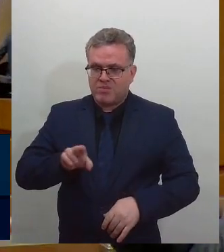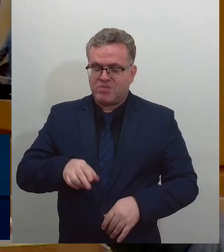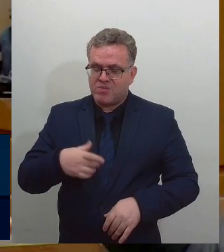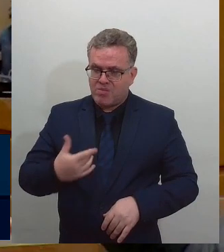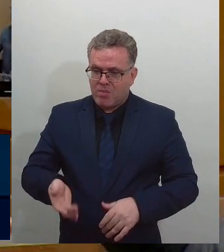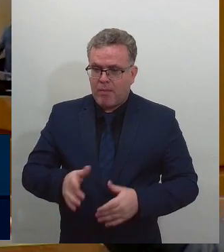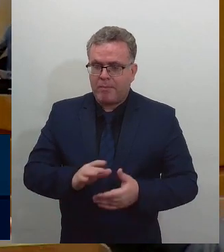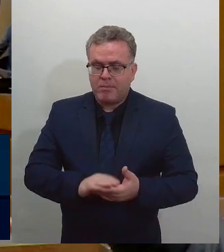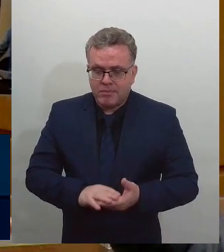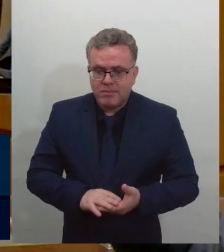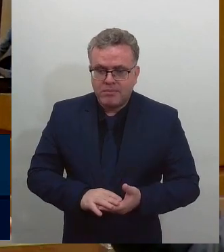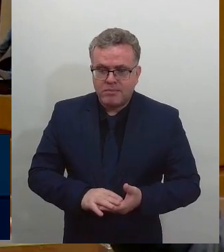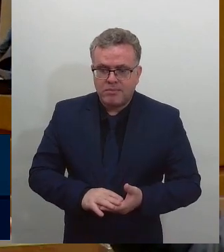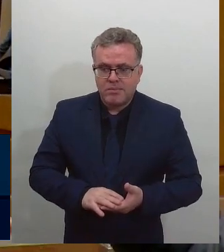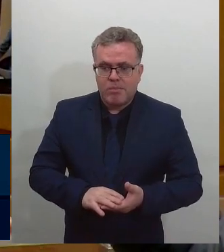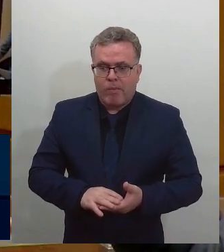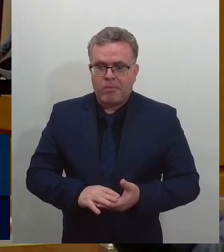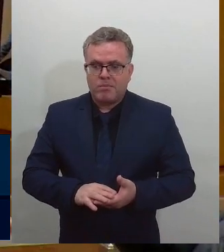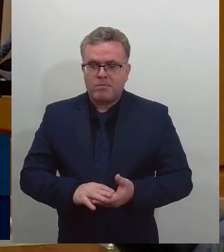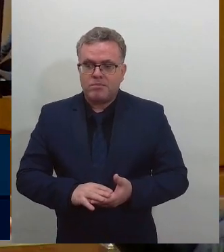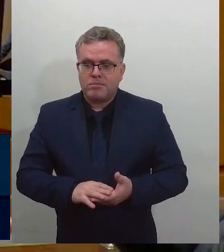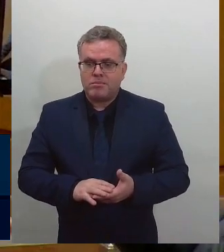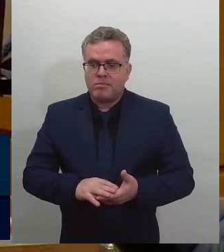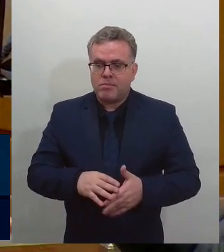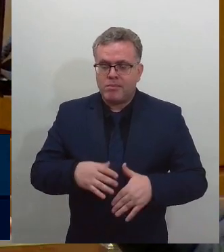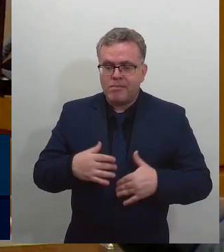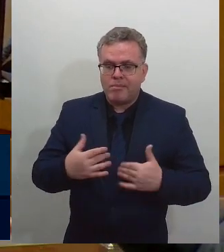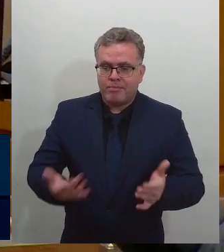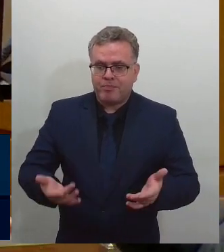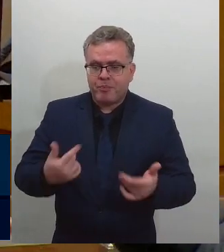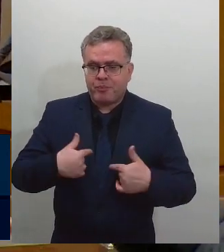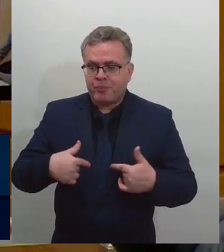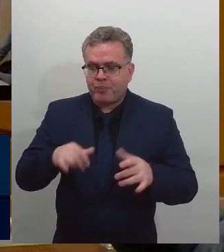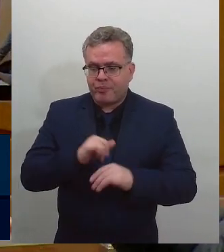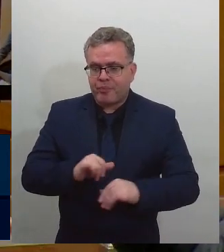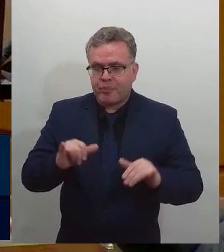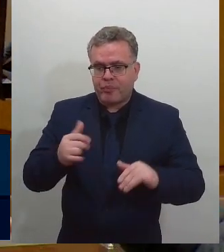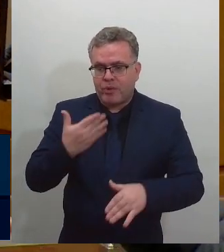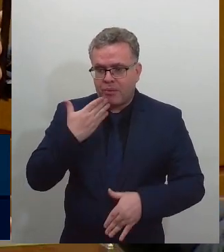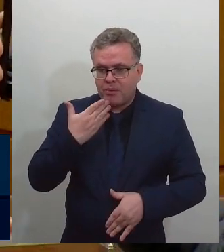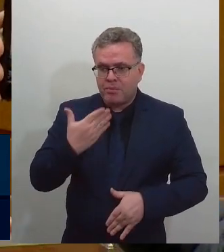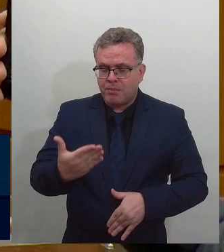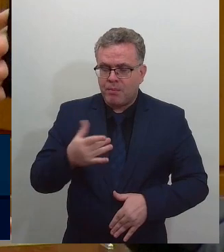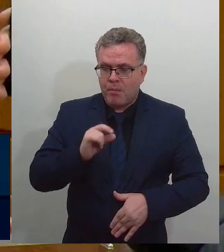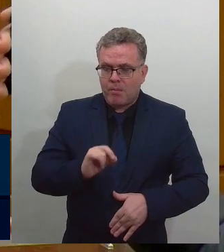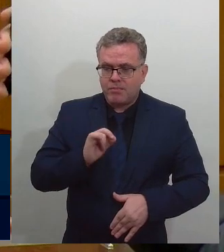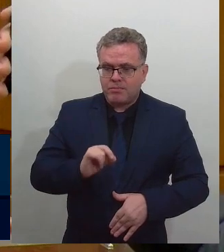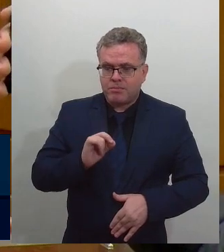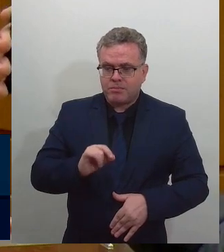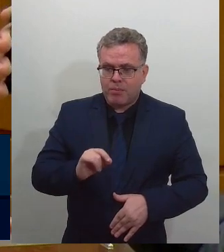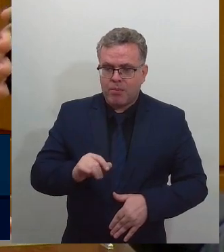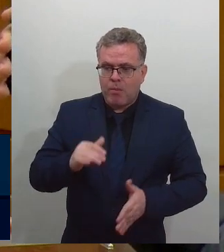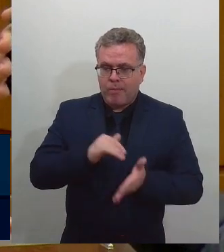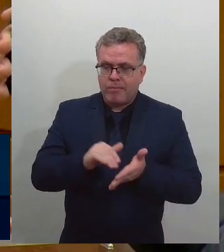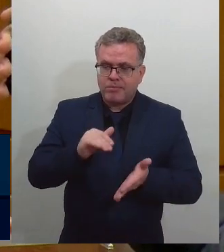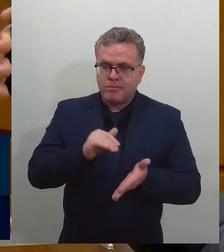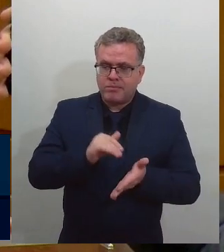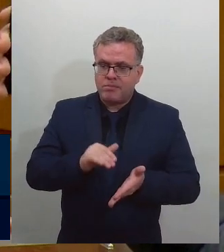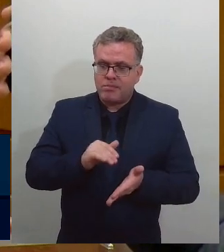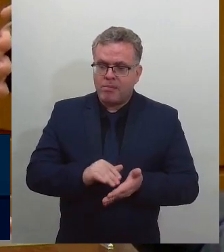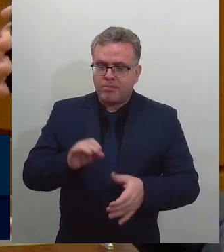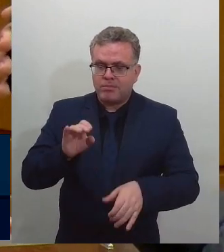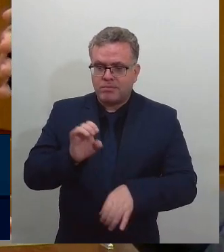nesse momento, fazer uma solicitação ao senhor secretário de Estado da